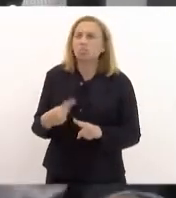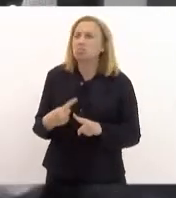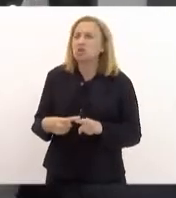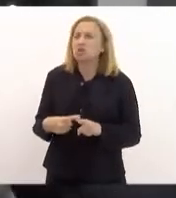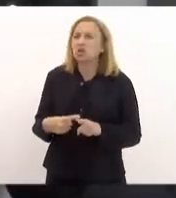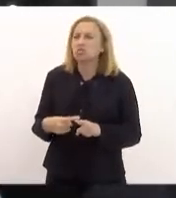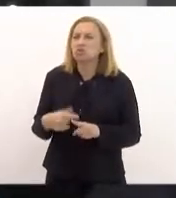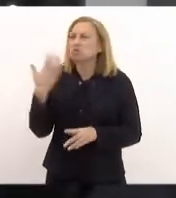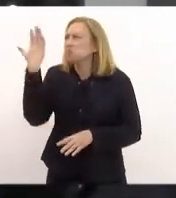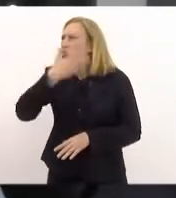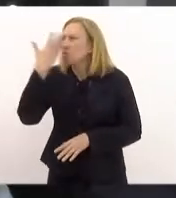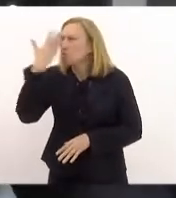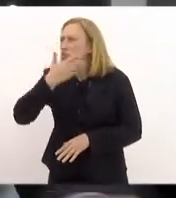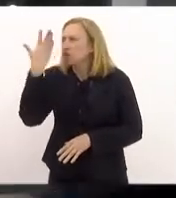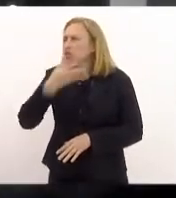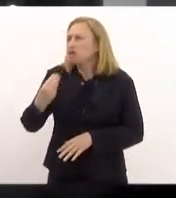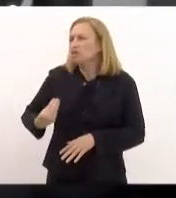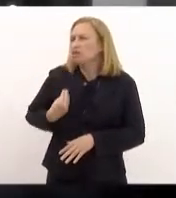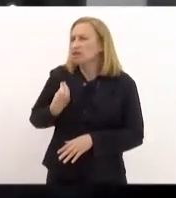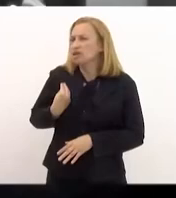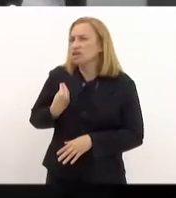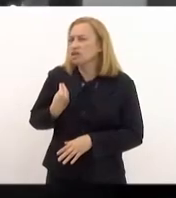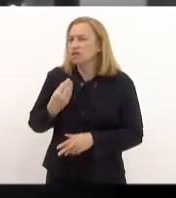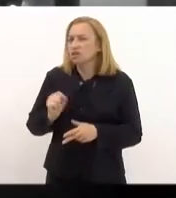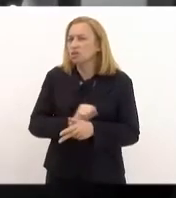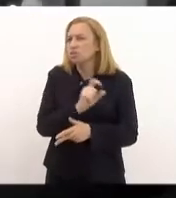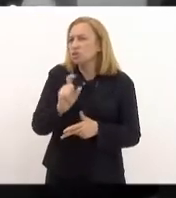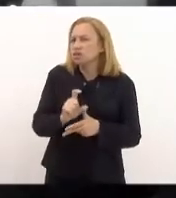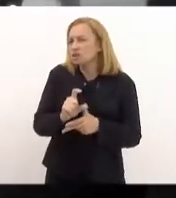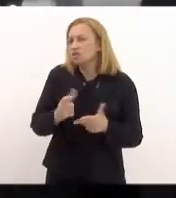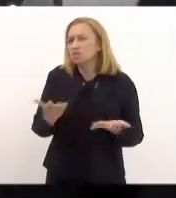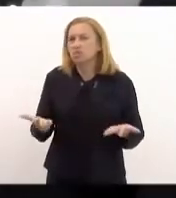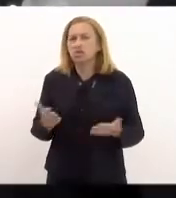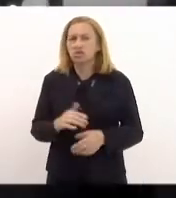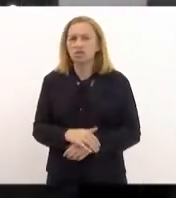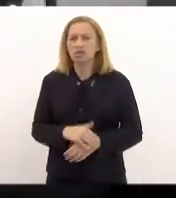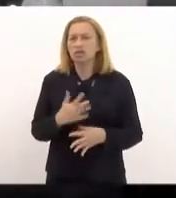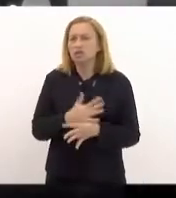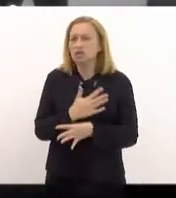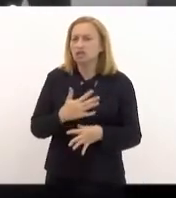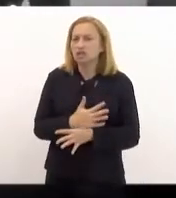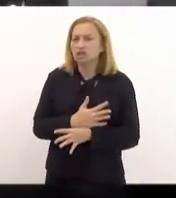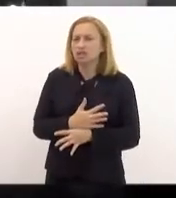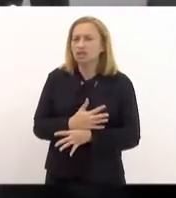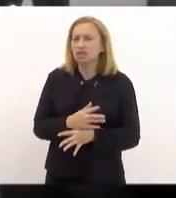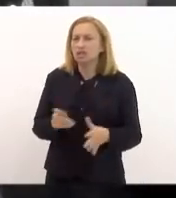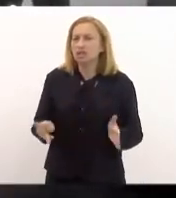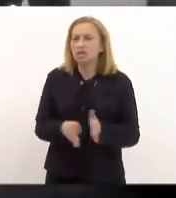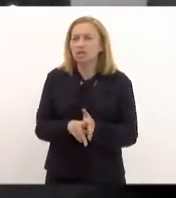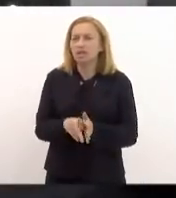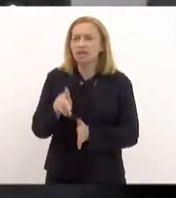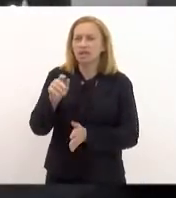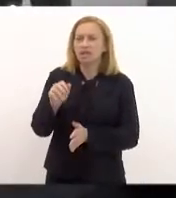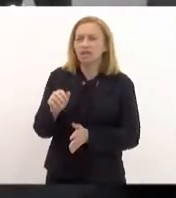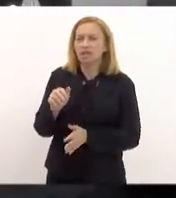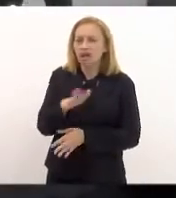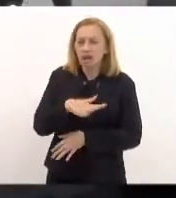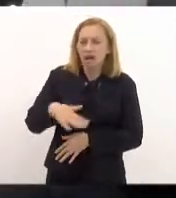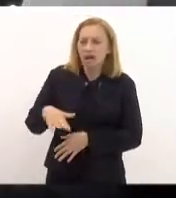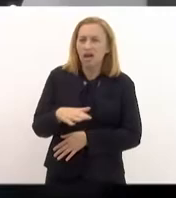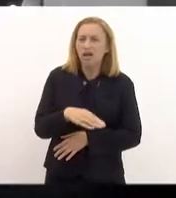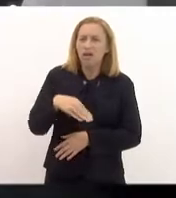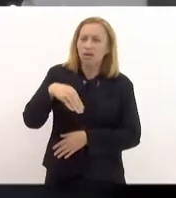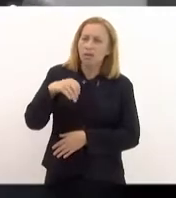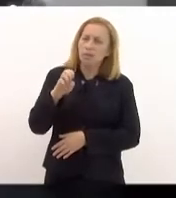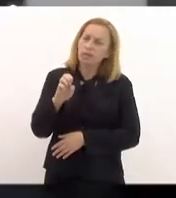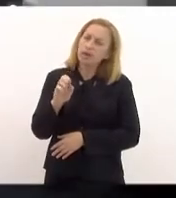não vejo a presença, por exemplo, dos executivos das cidades que compõem a região metropolitana.